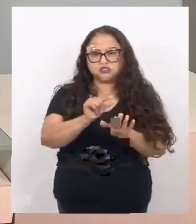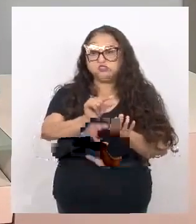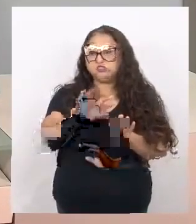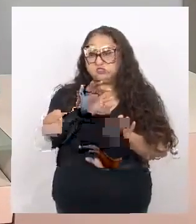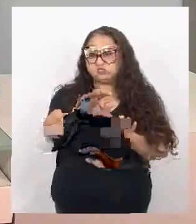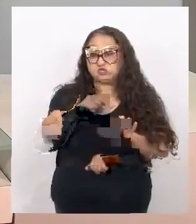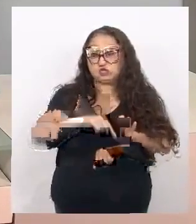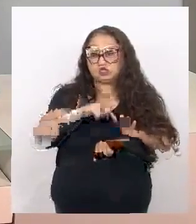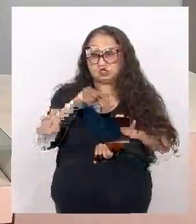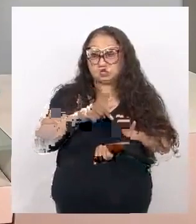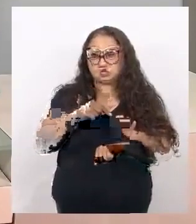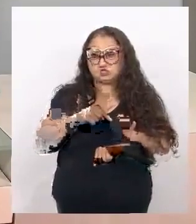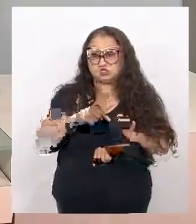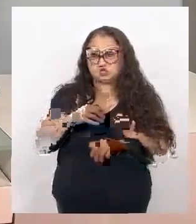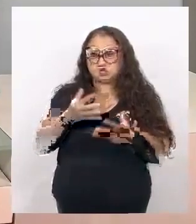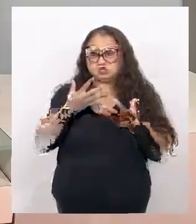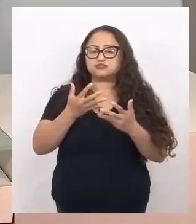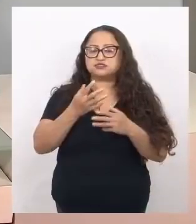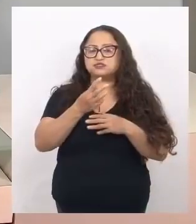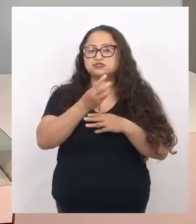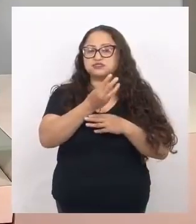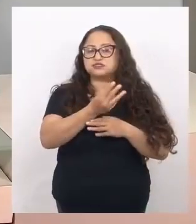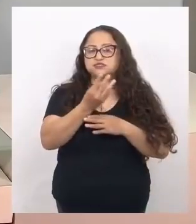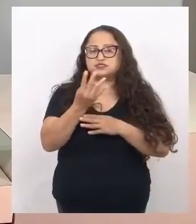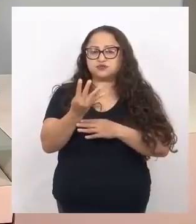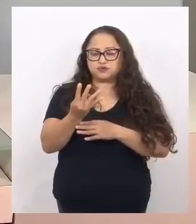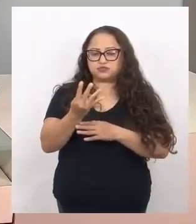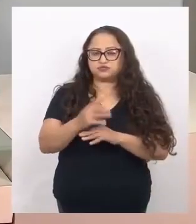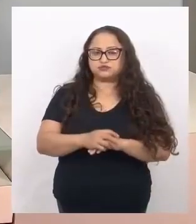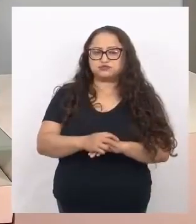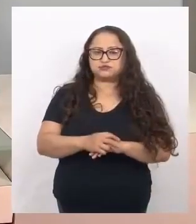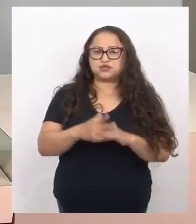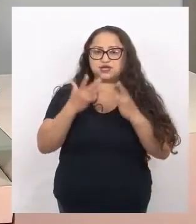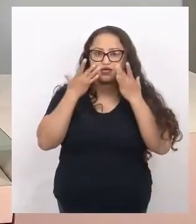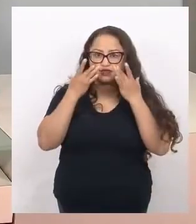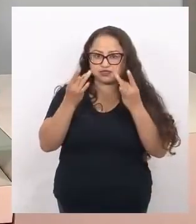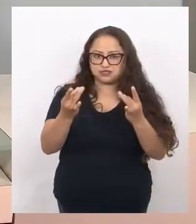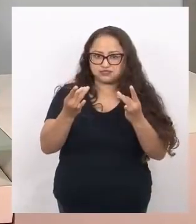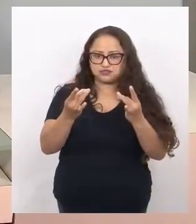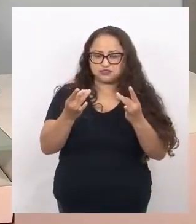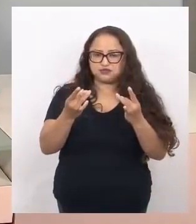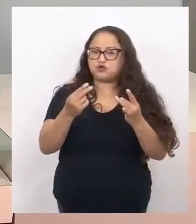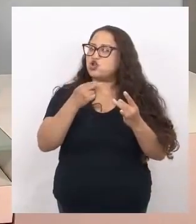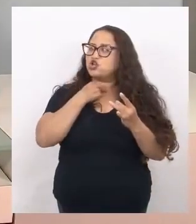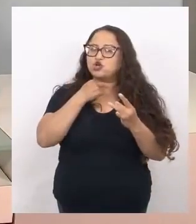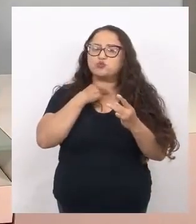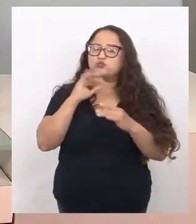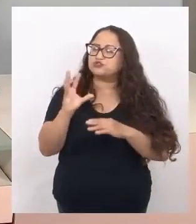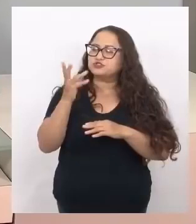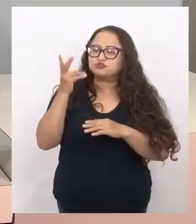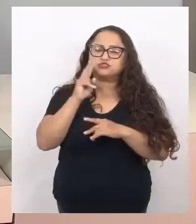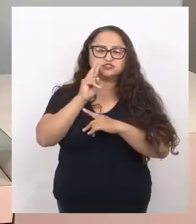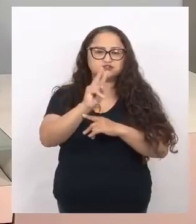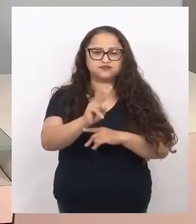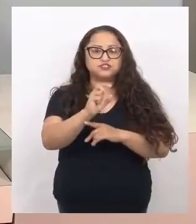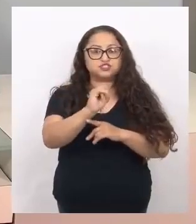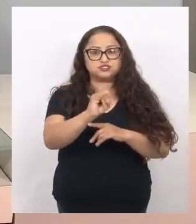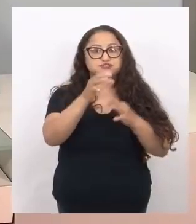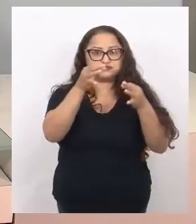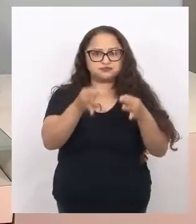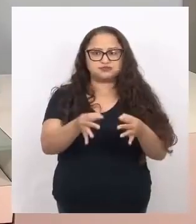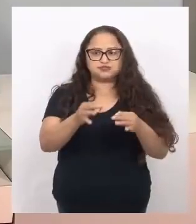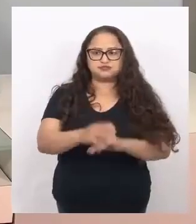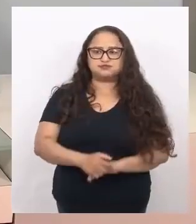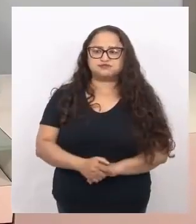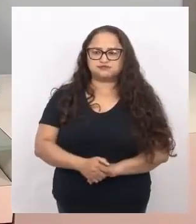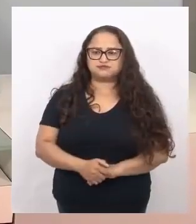De ATPI, ela estaria com 34 aulas. Atenção, diretor, isso não pode acontecer. Verifique se você fez tudo certinho.